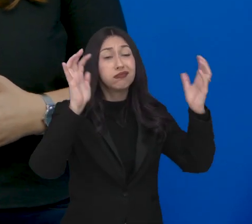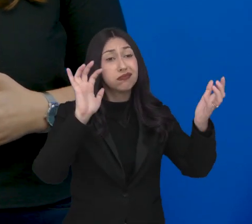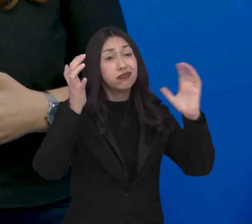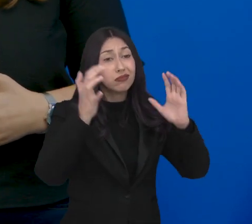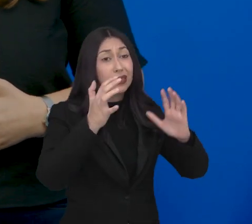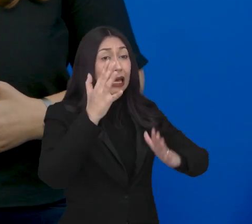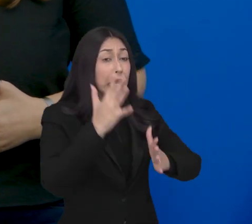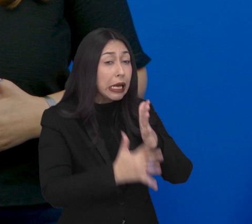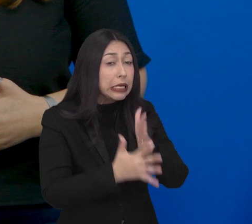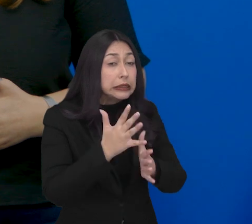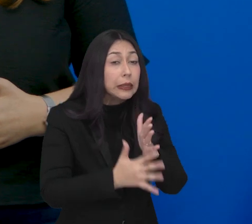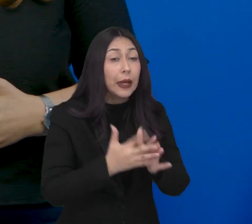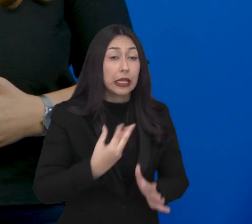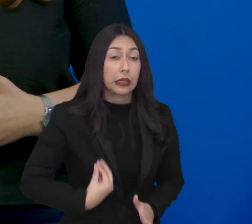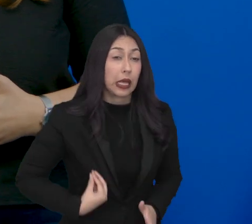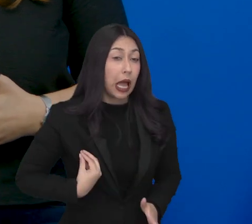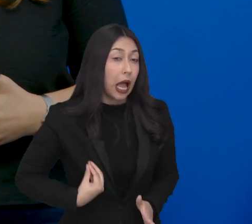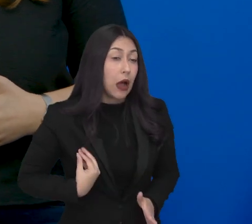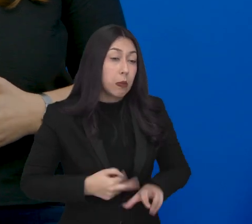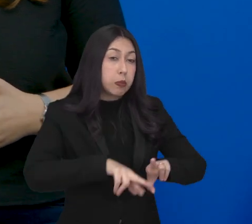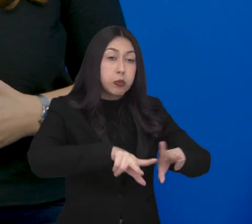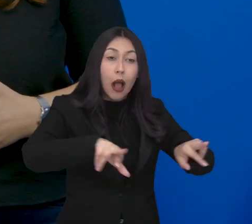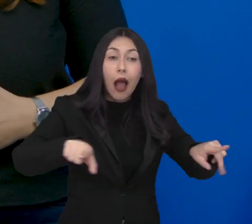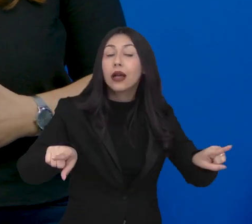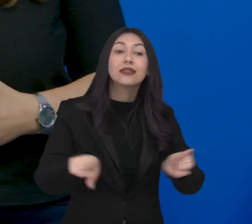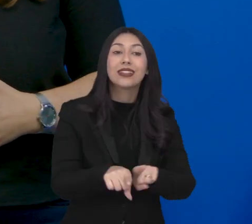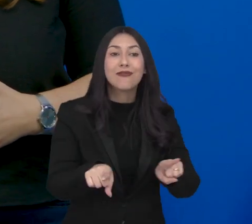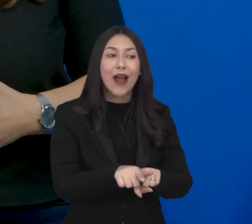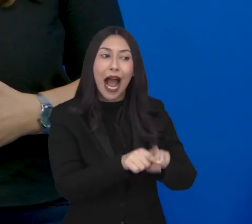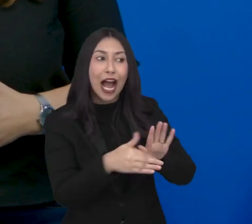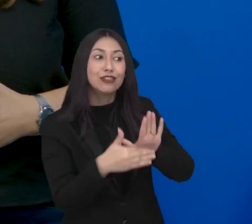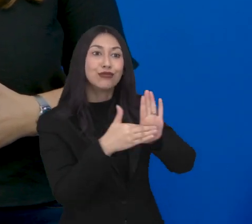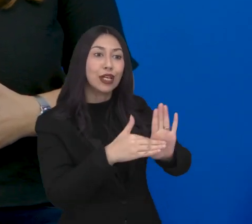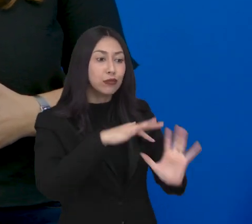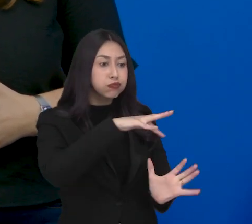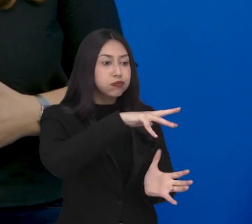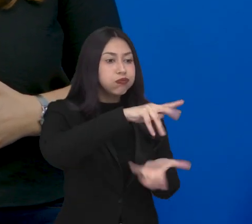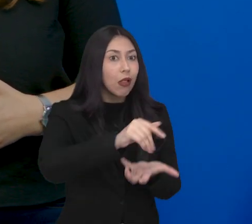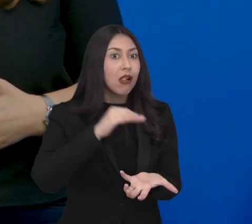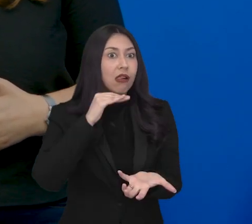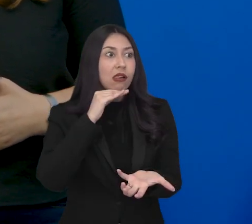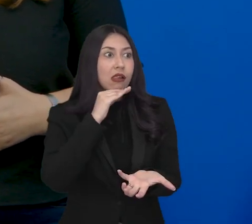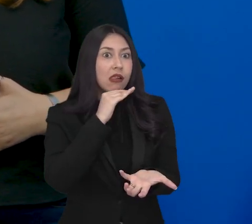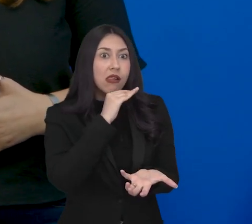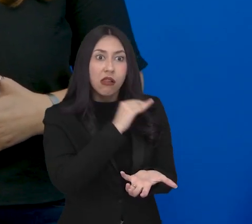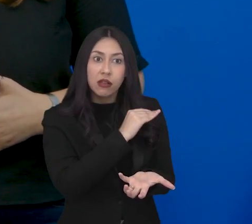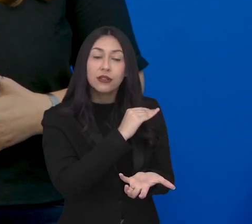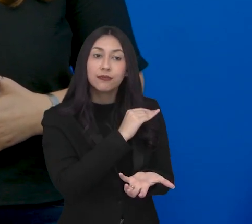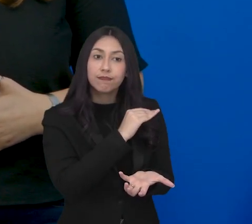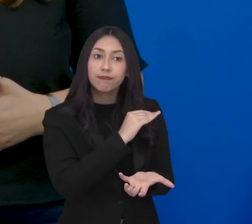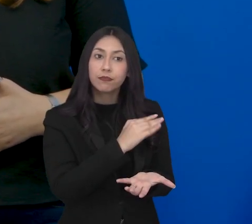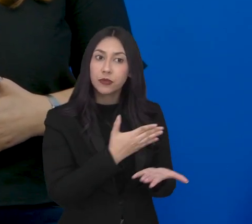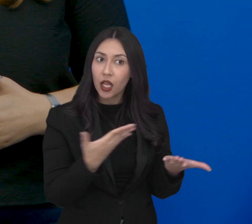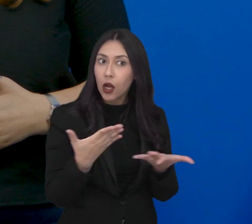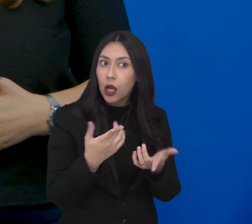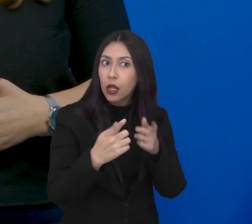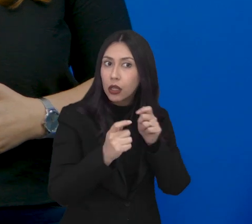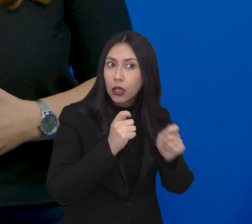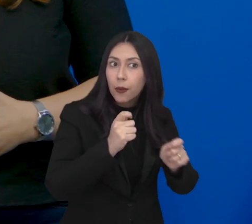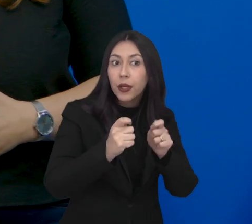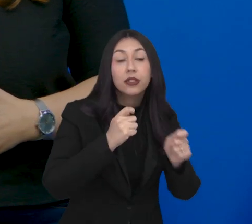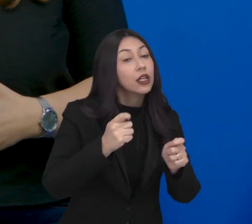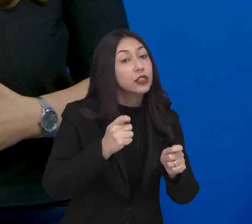climáticas, impactando os ecossistemas e contribuindo com o efeito estufa, com os gases emitidos nas queimadas.